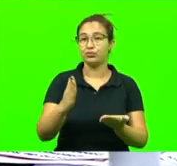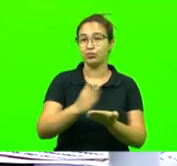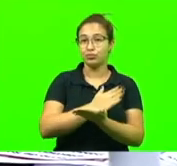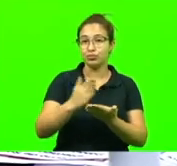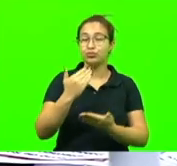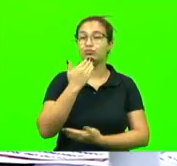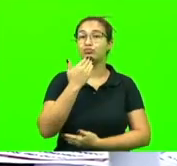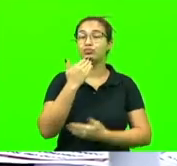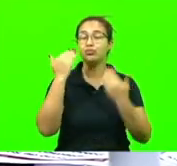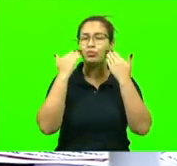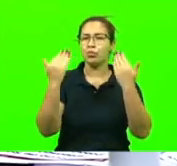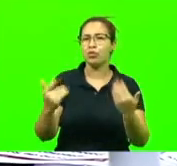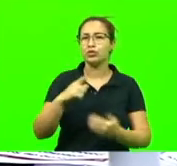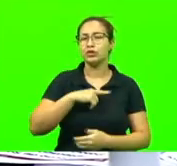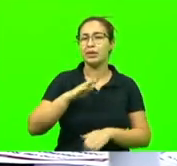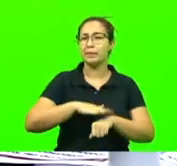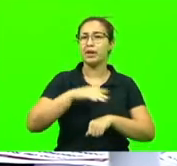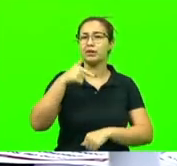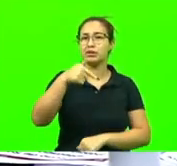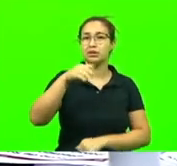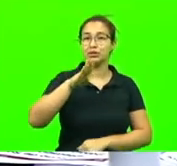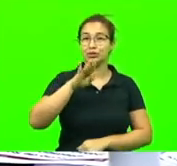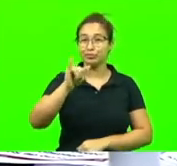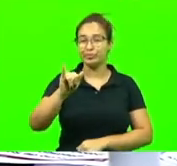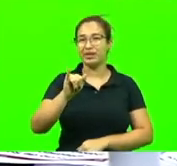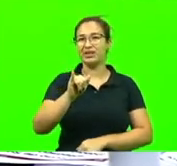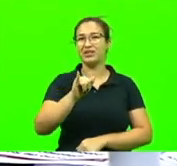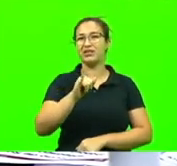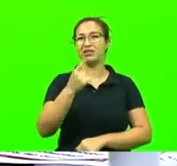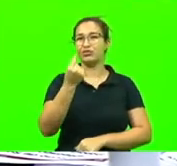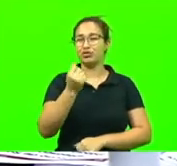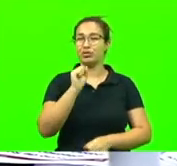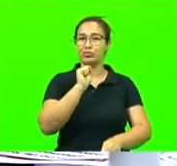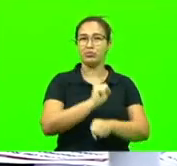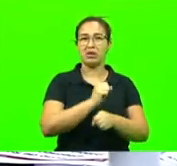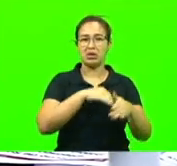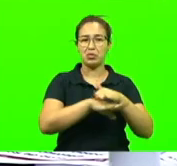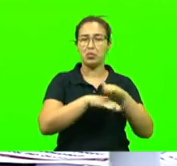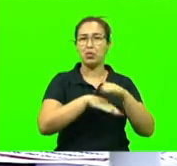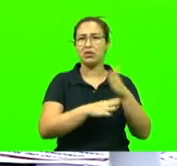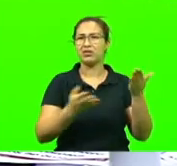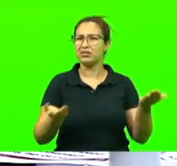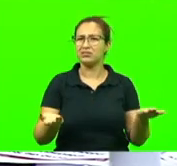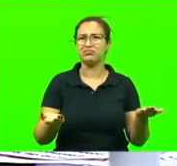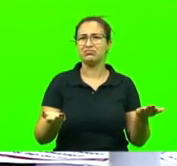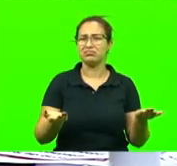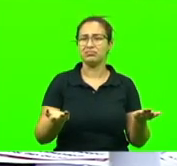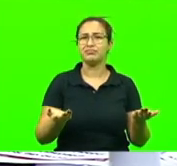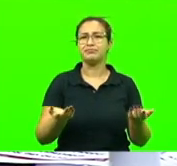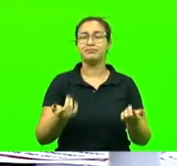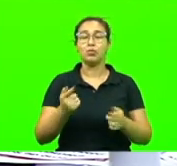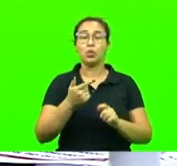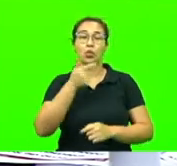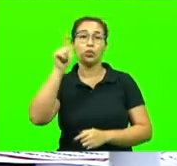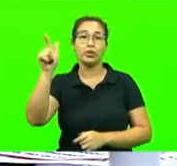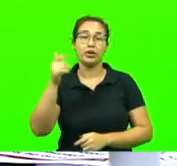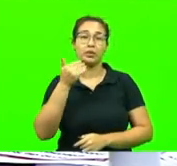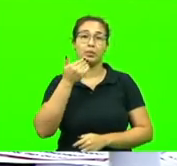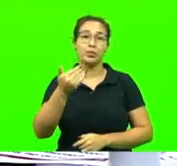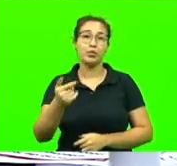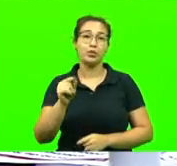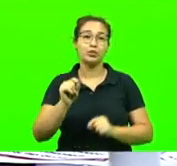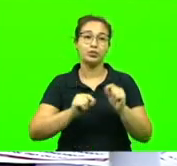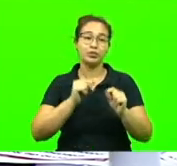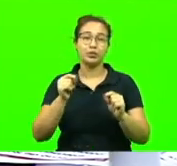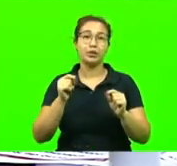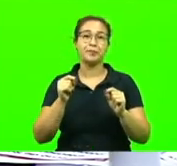temos mais de 7 bilhões de reais em obras paradas ou paralisadas. Outras estimativas apontam que nós temos cerca de 30